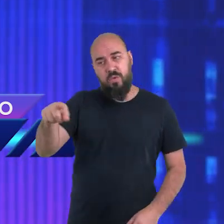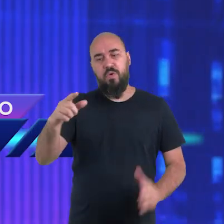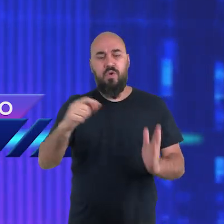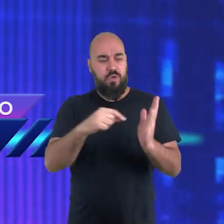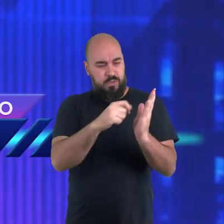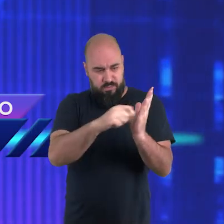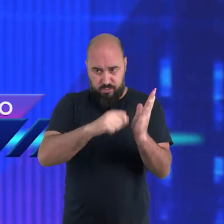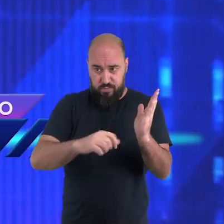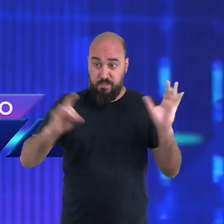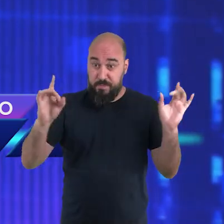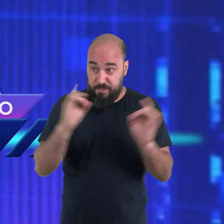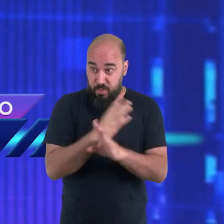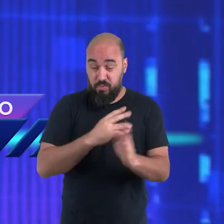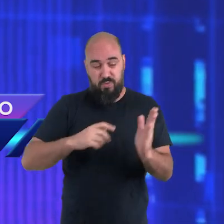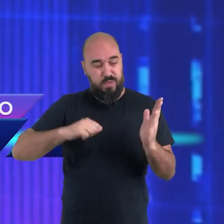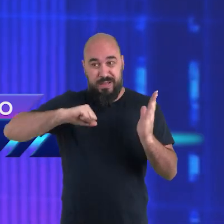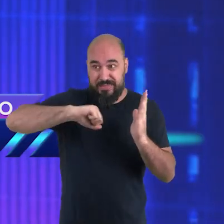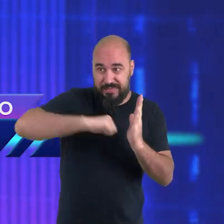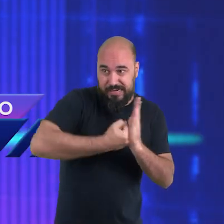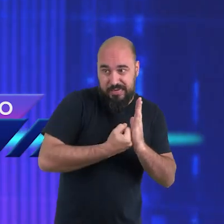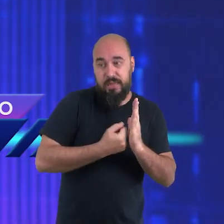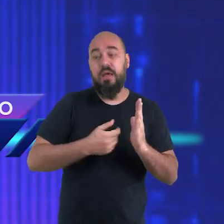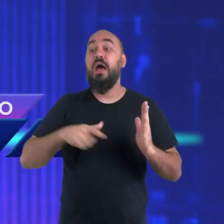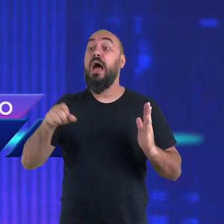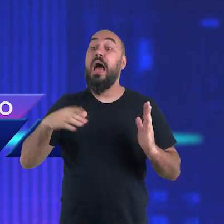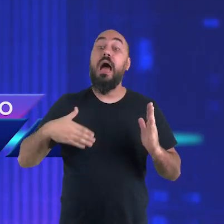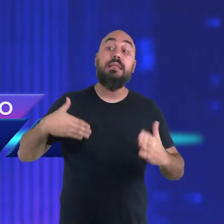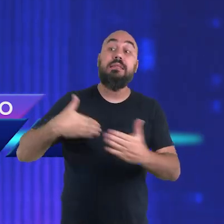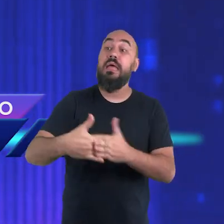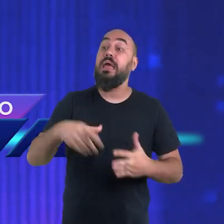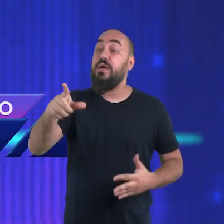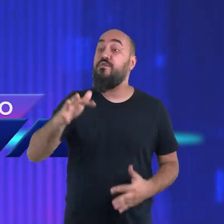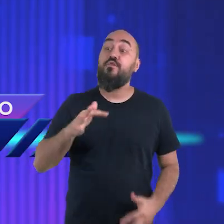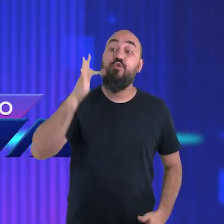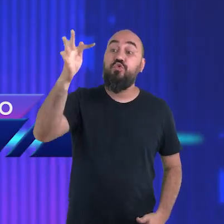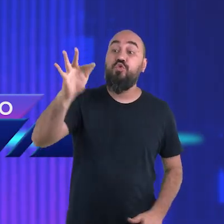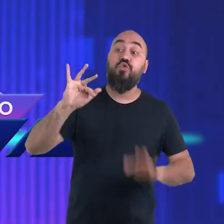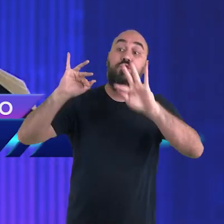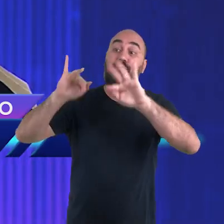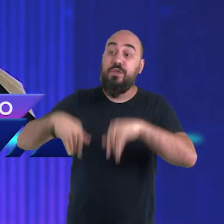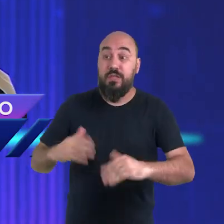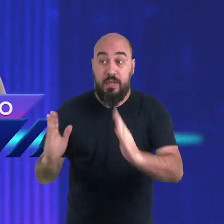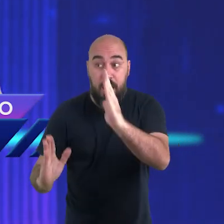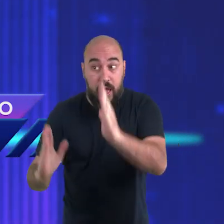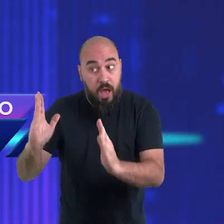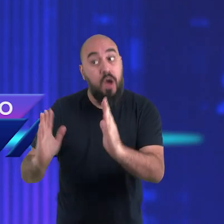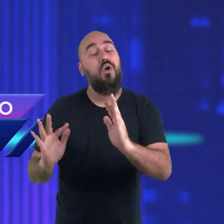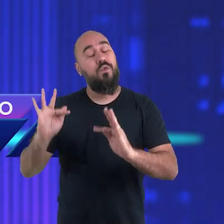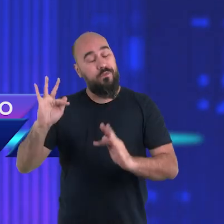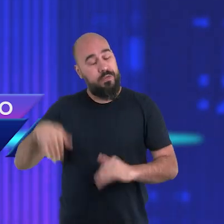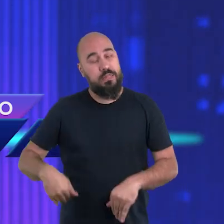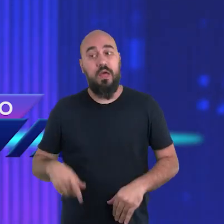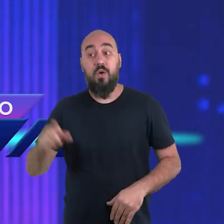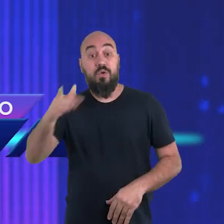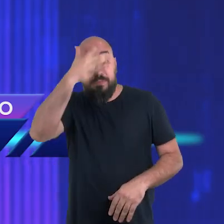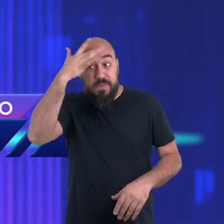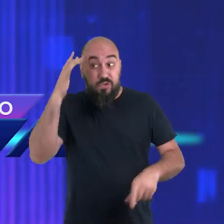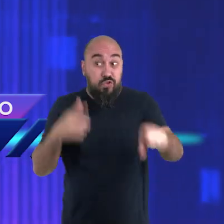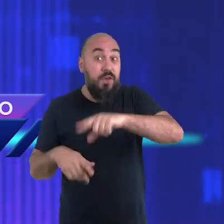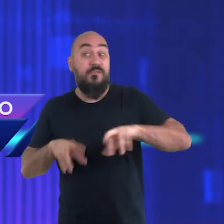encerra as palavras e sela o livro, até ao tempo do fim. Muitos o esquadrinharão, e